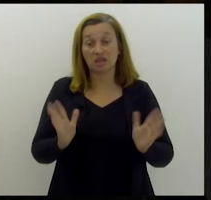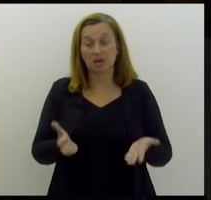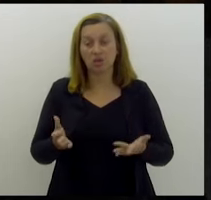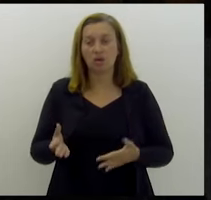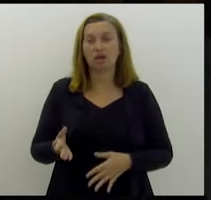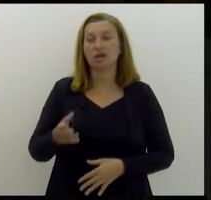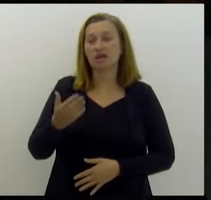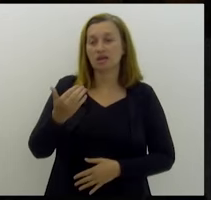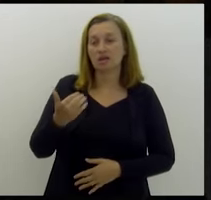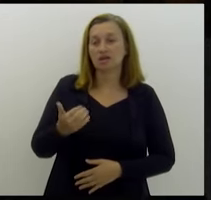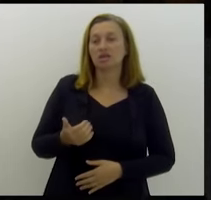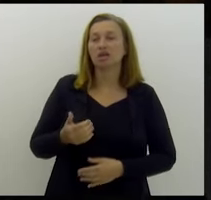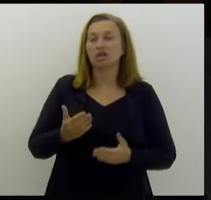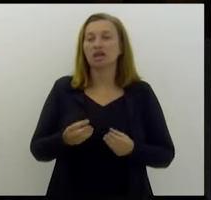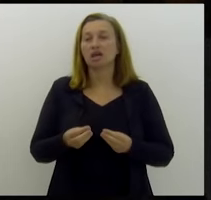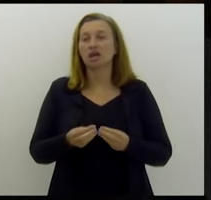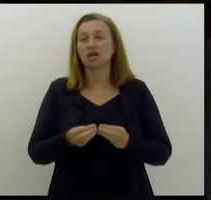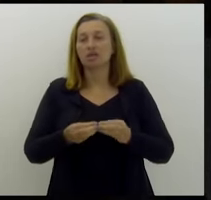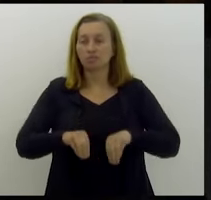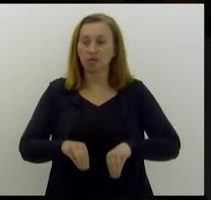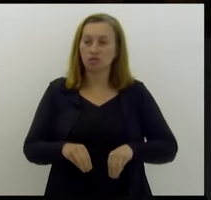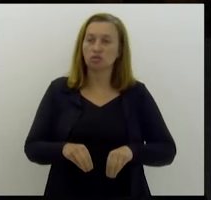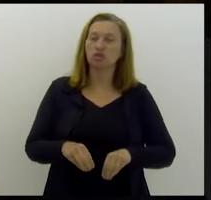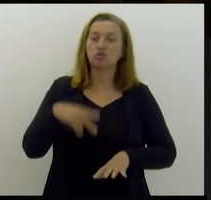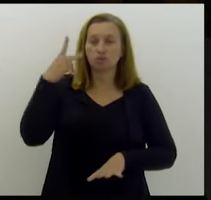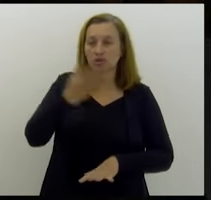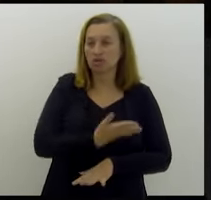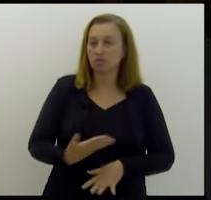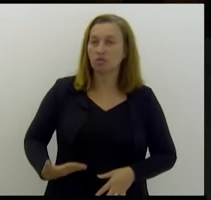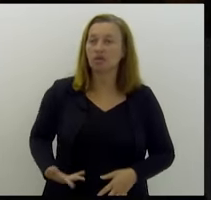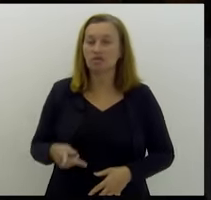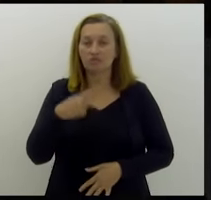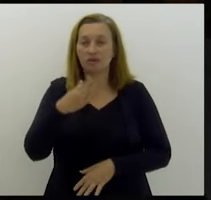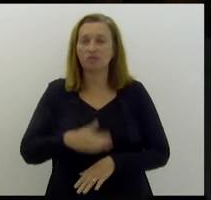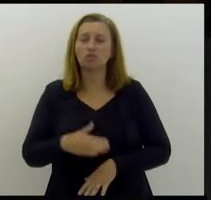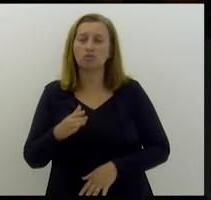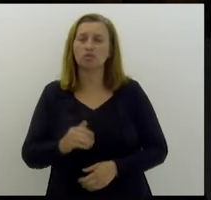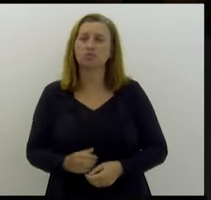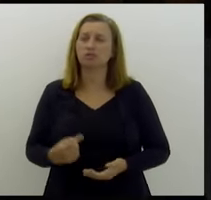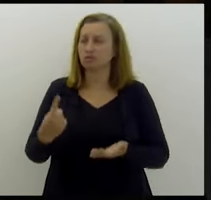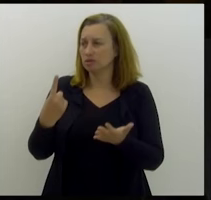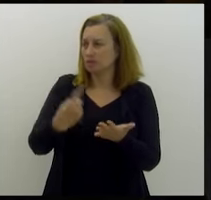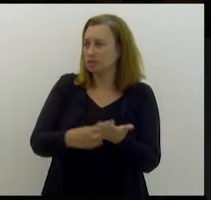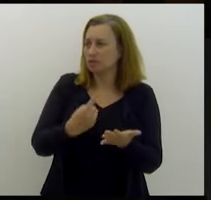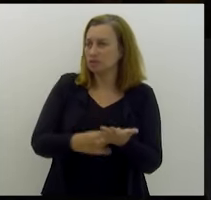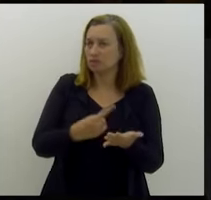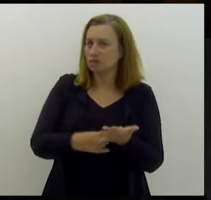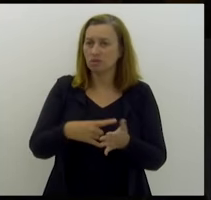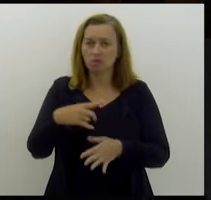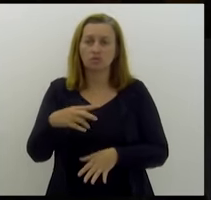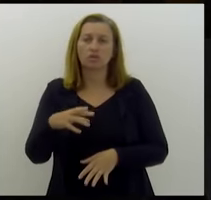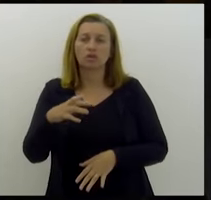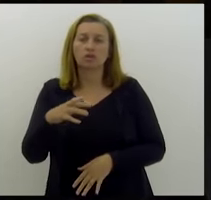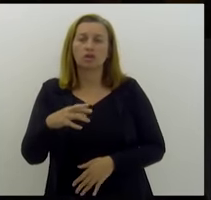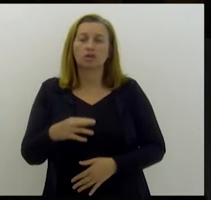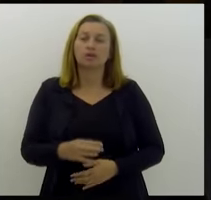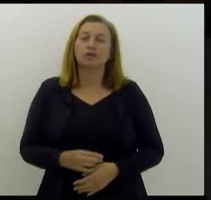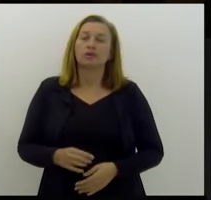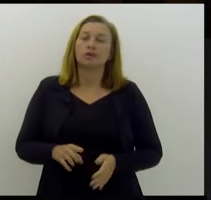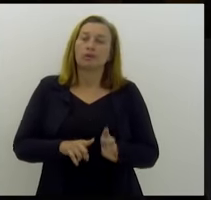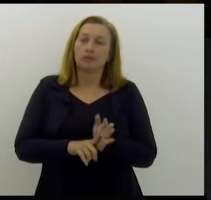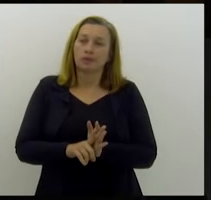chantagem é destruição de política pública e digo mais a gente tem acordo com a revisão da política de juros que hoje é